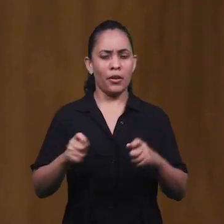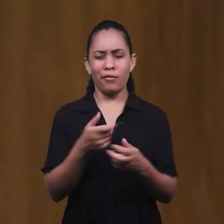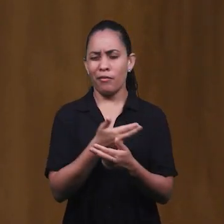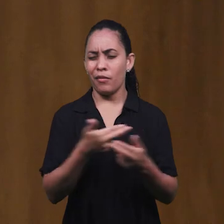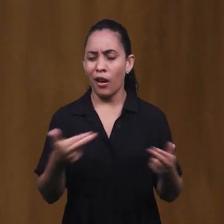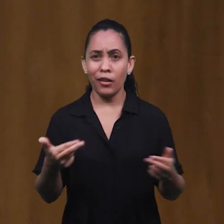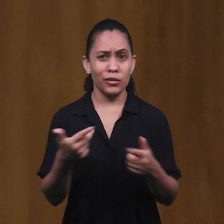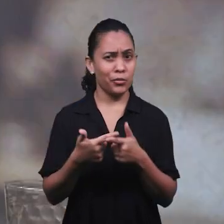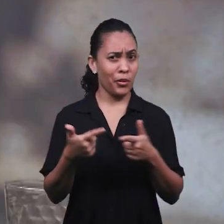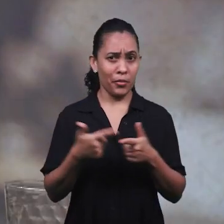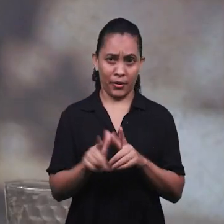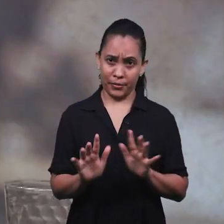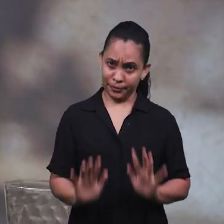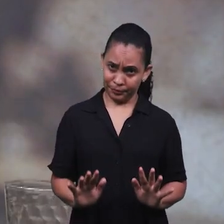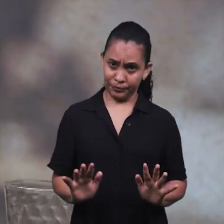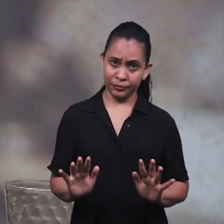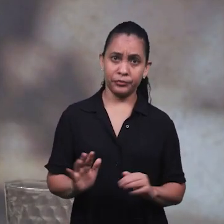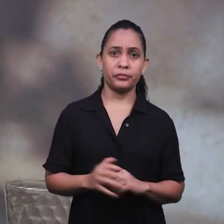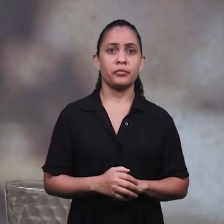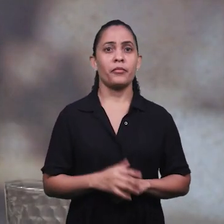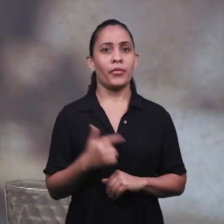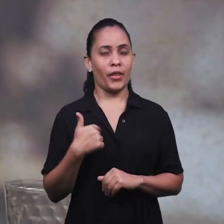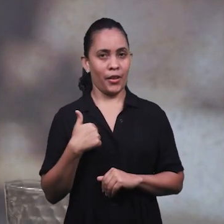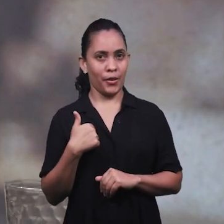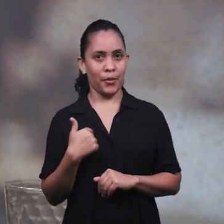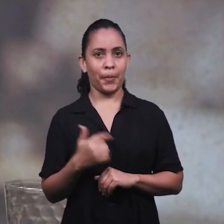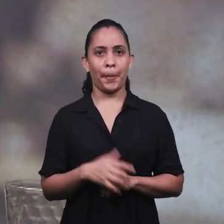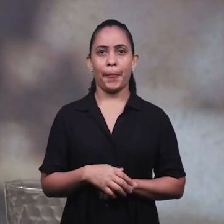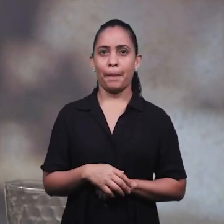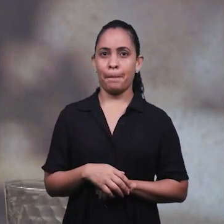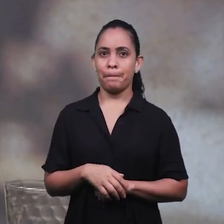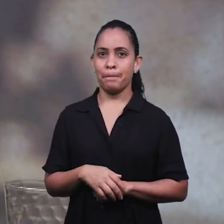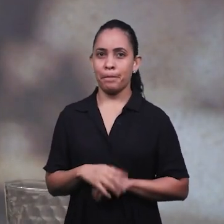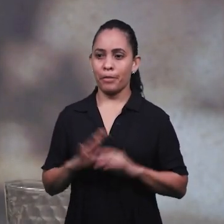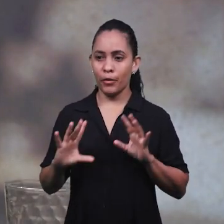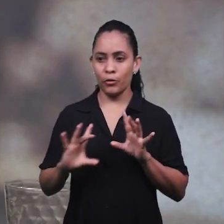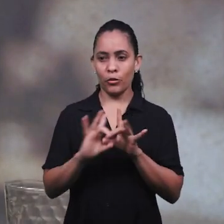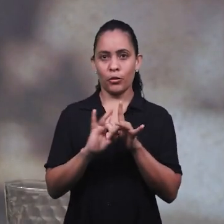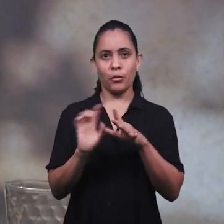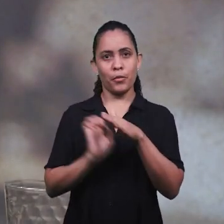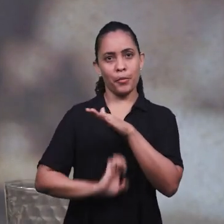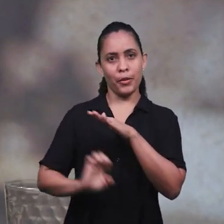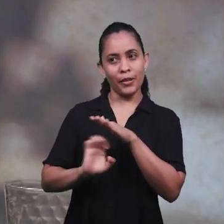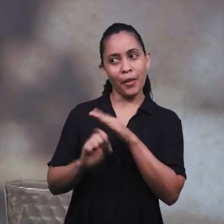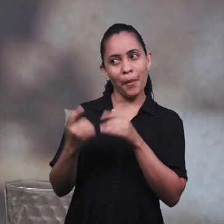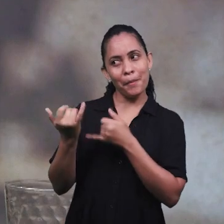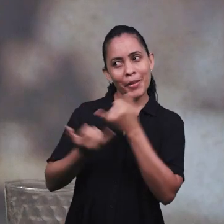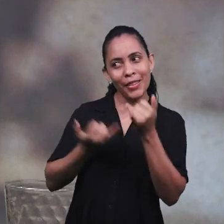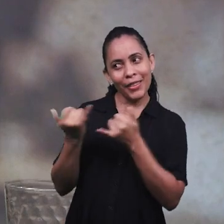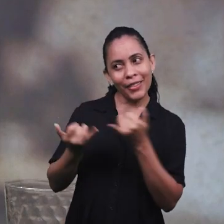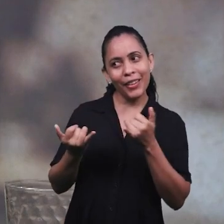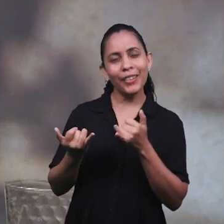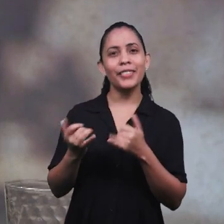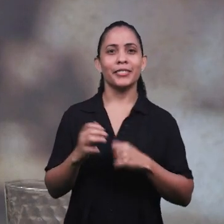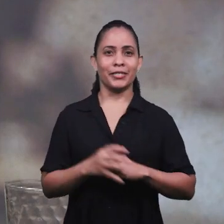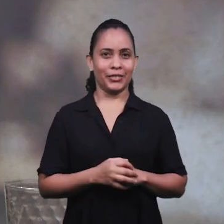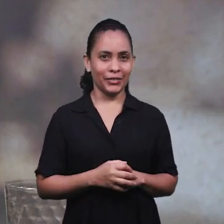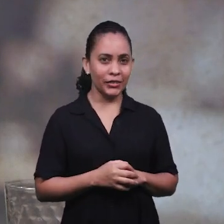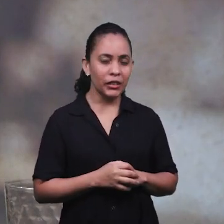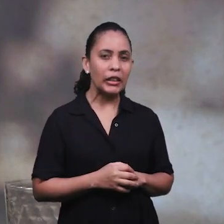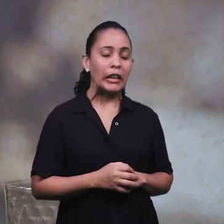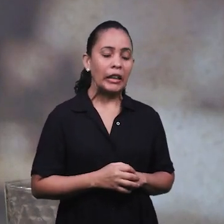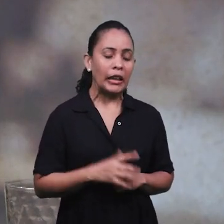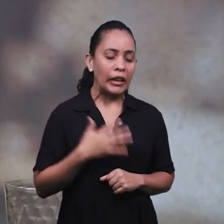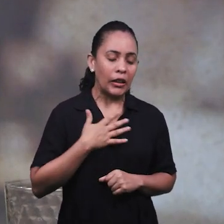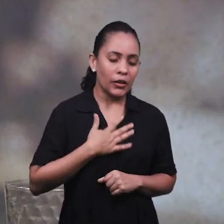problemas, né? Exatamente. Eu associei o condomínio a uma empresa, mas a gente também gosta de brincar e falar que o condomínio é um organismo vivo.